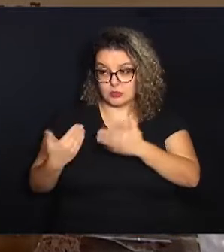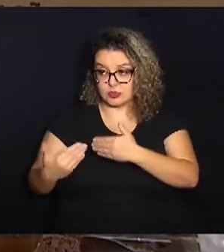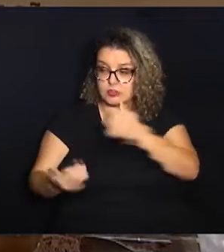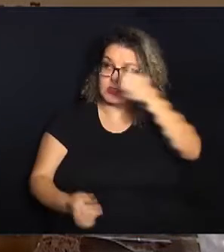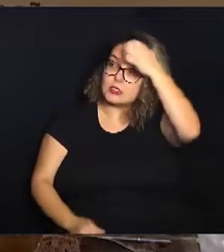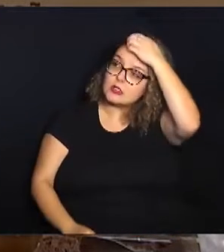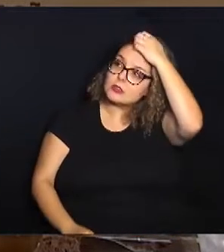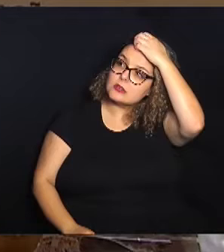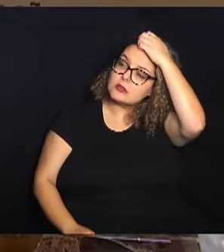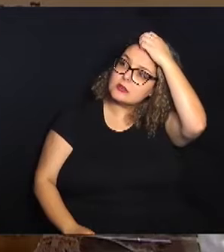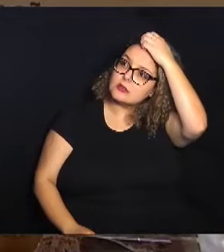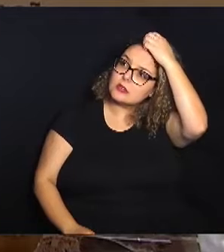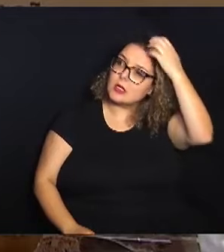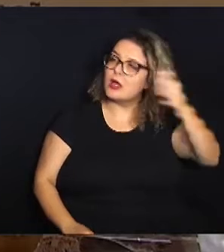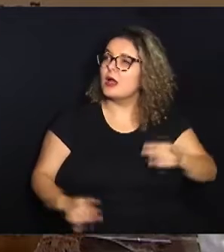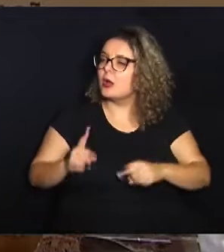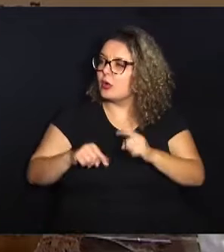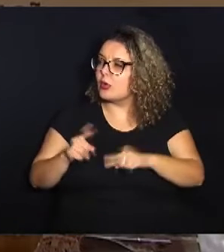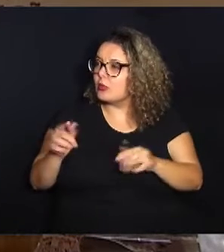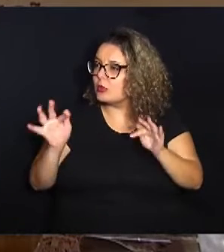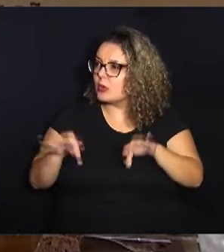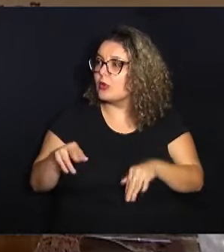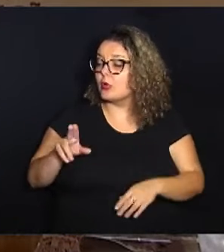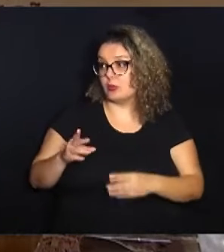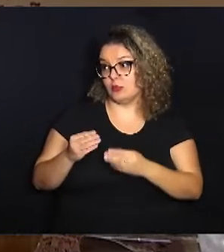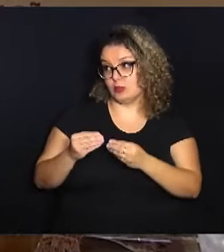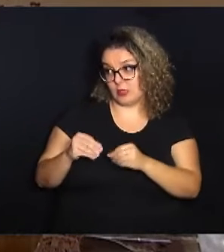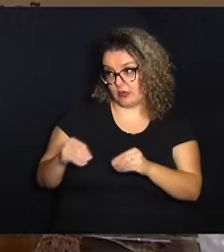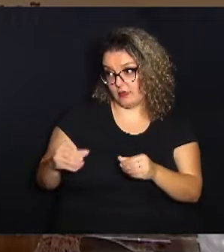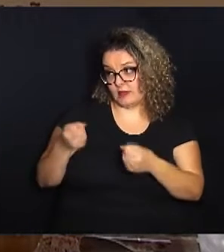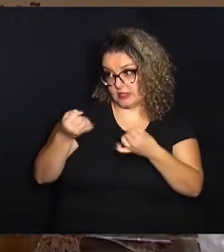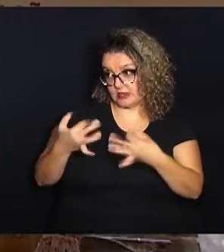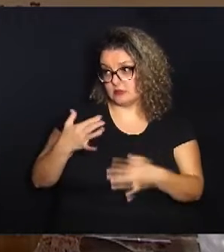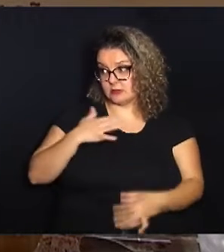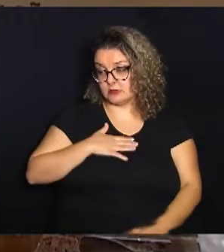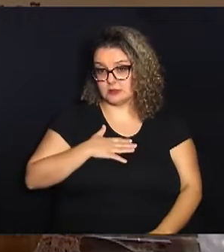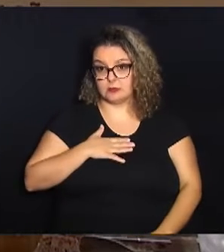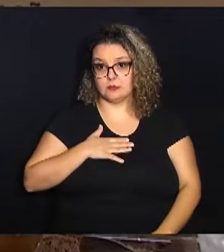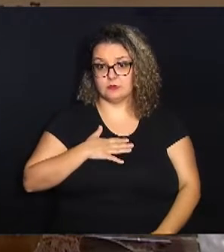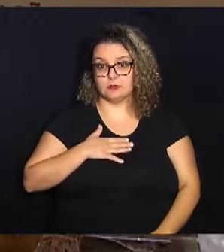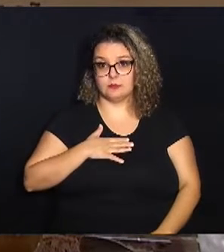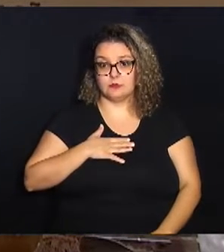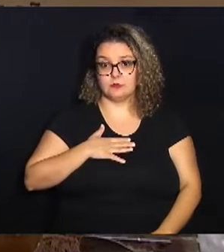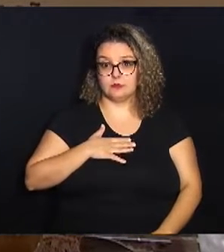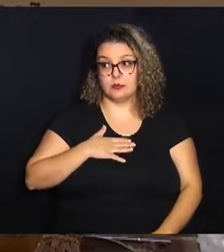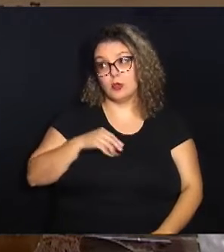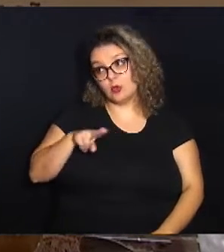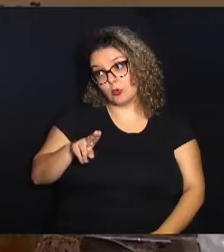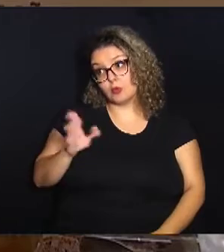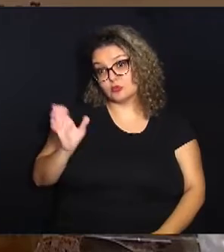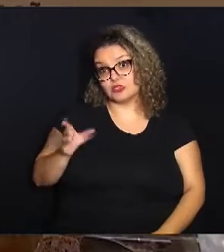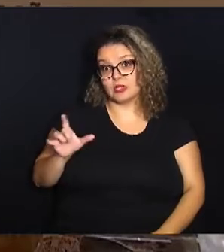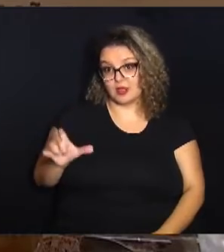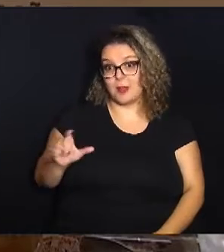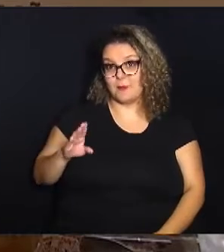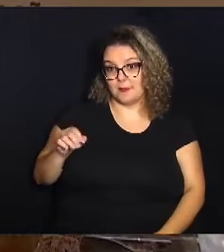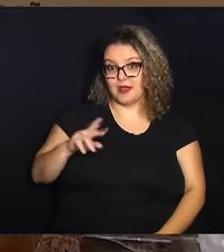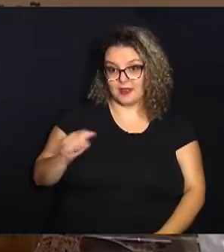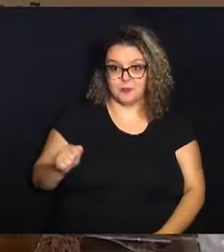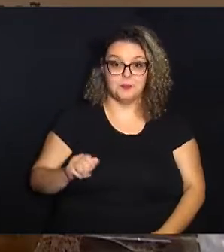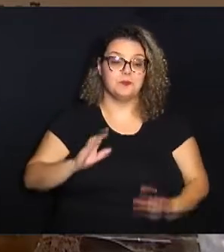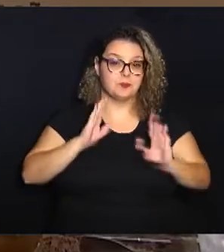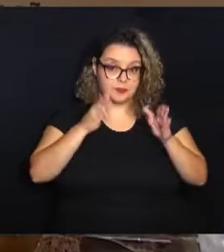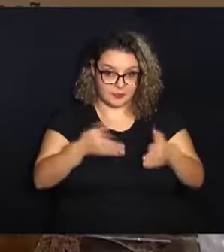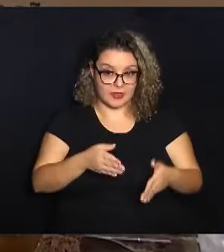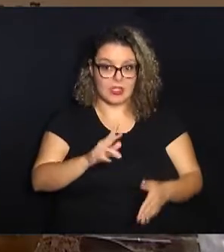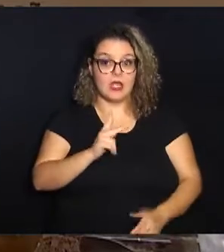processos. É o produto final ou é a farinha? Explica melhor para mim. Ou já é a barra? Hoje o foco da